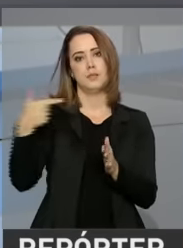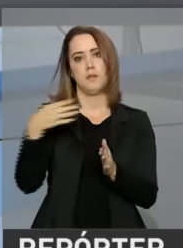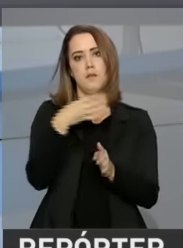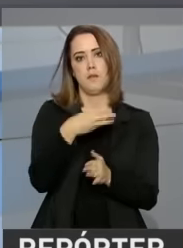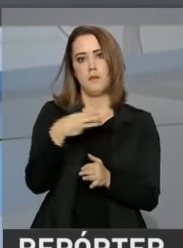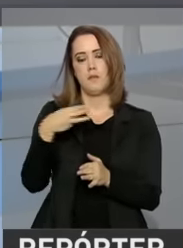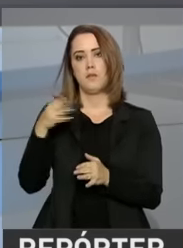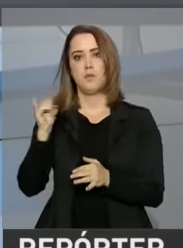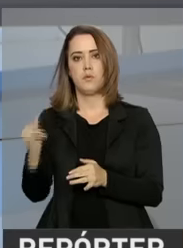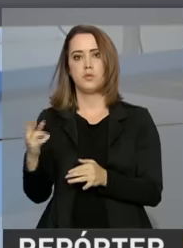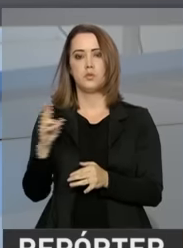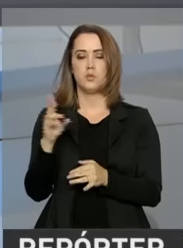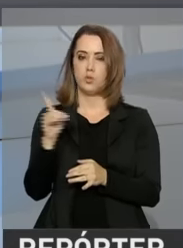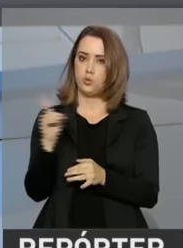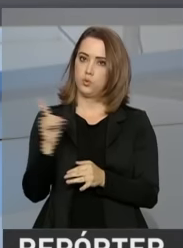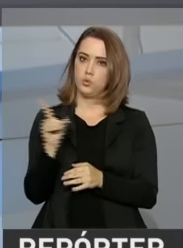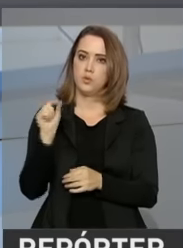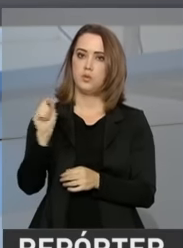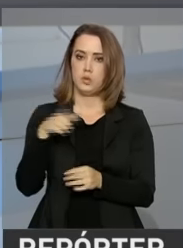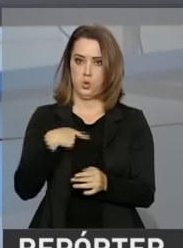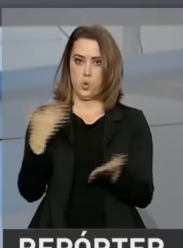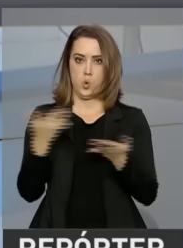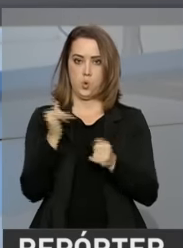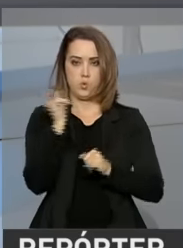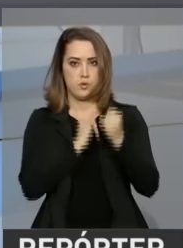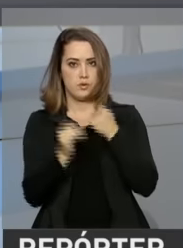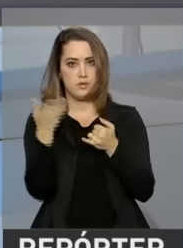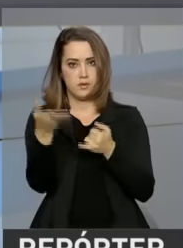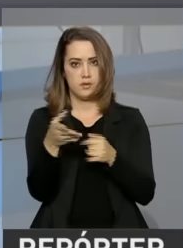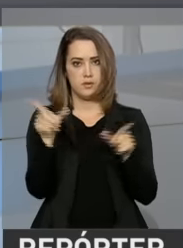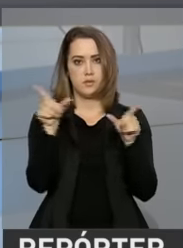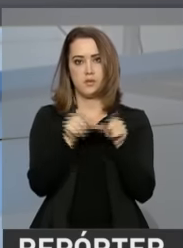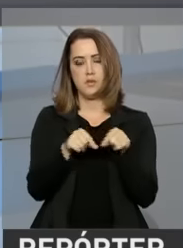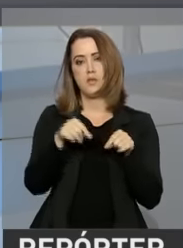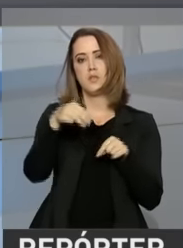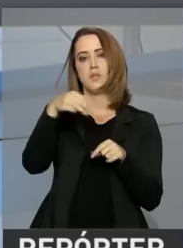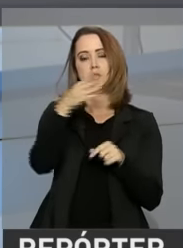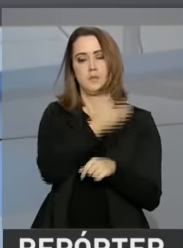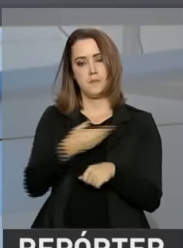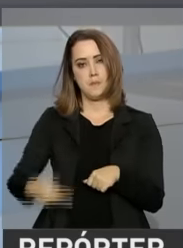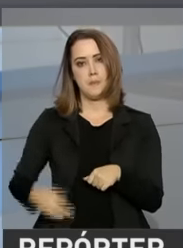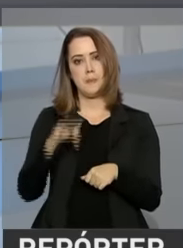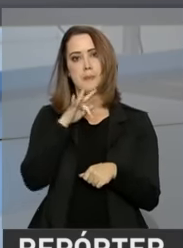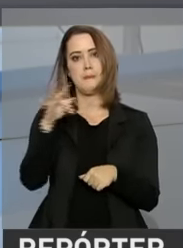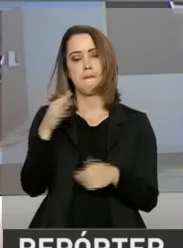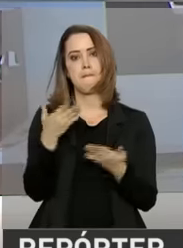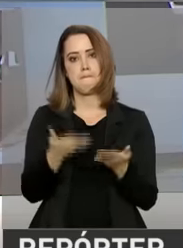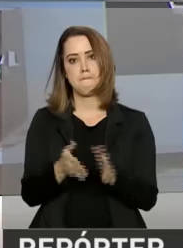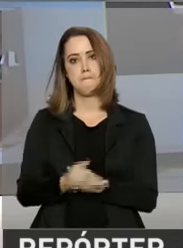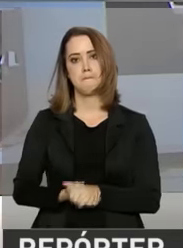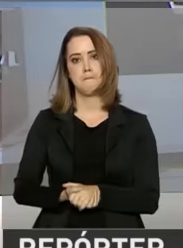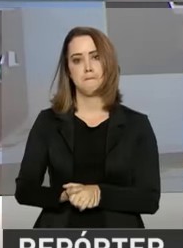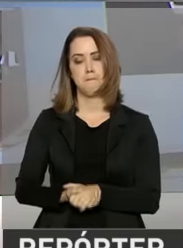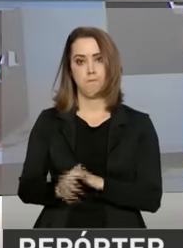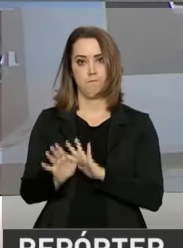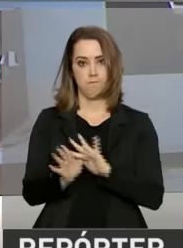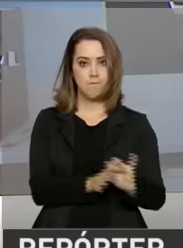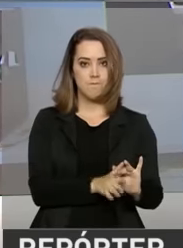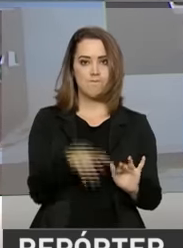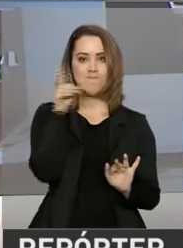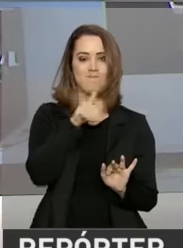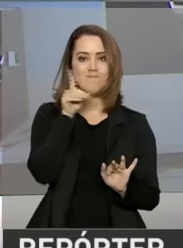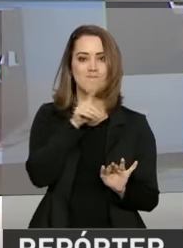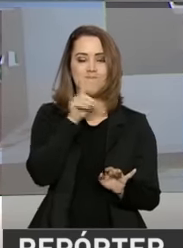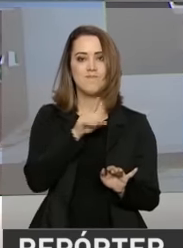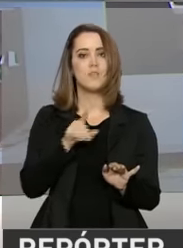Dólares os dados foram divulgados hoje pelo Ministério da indústria comércio exterior e serviços Estados